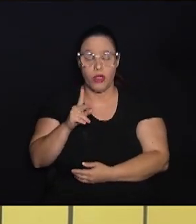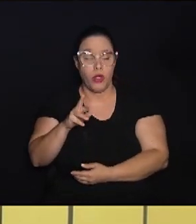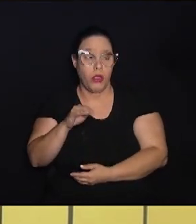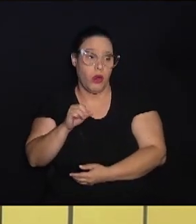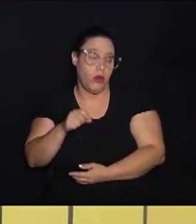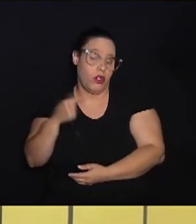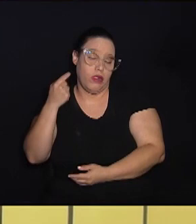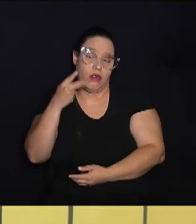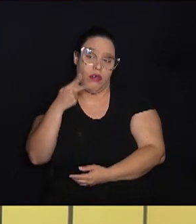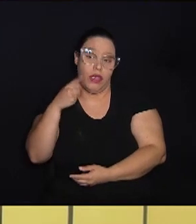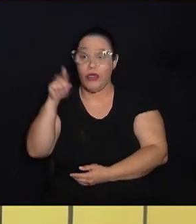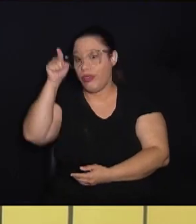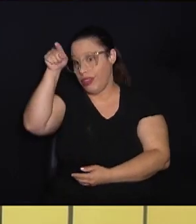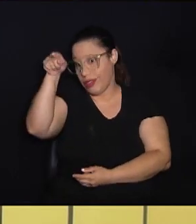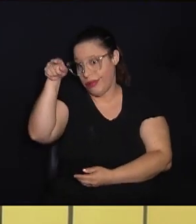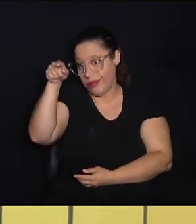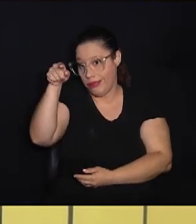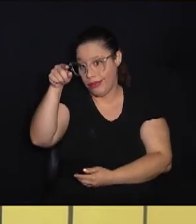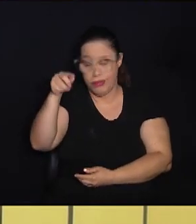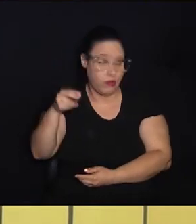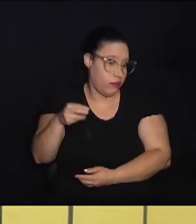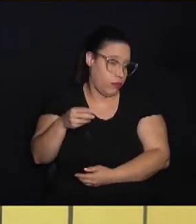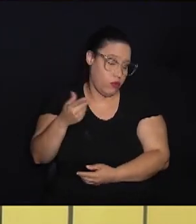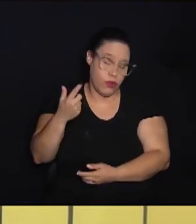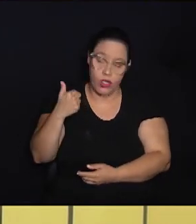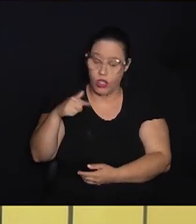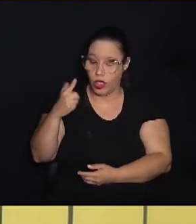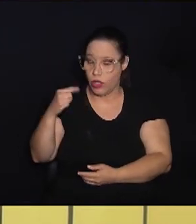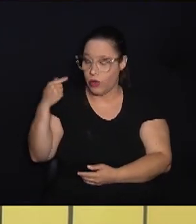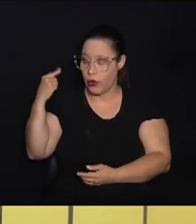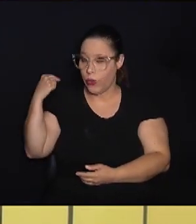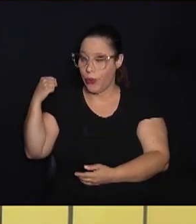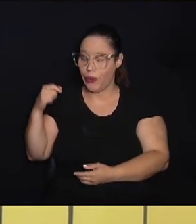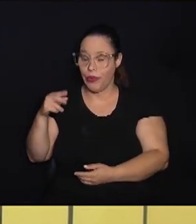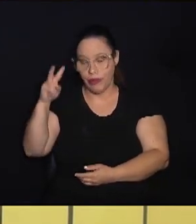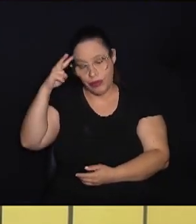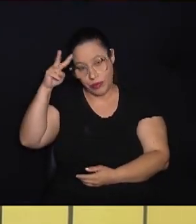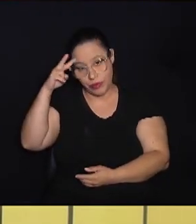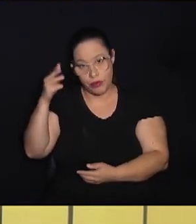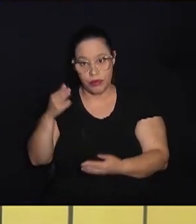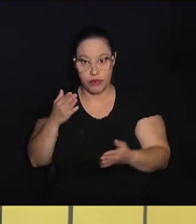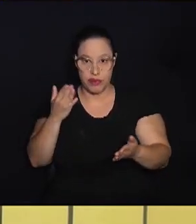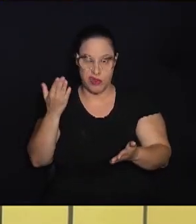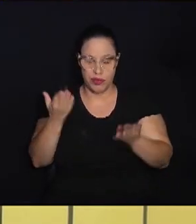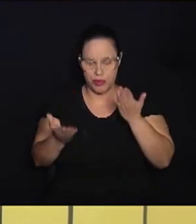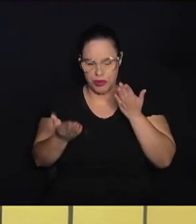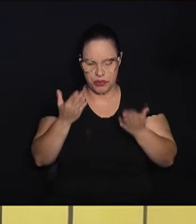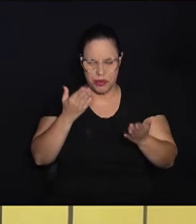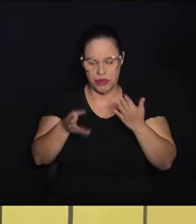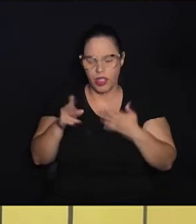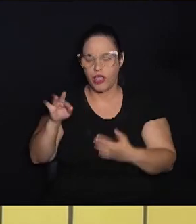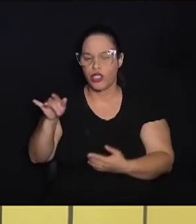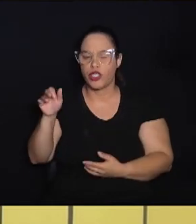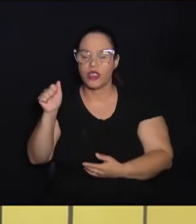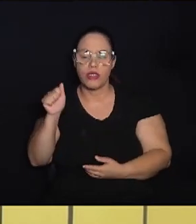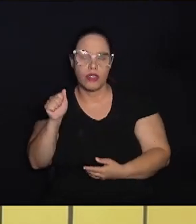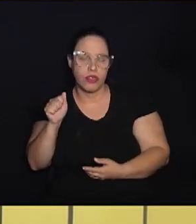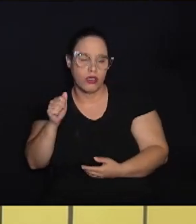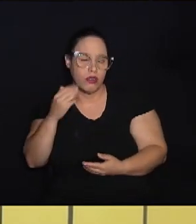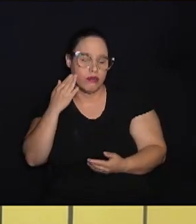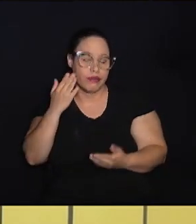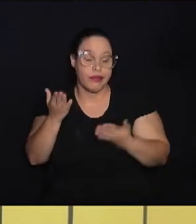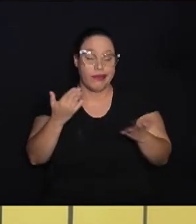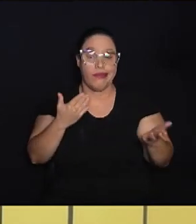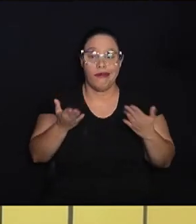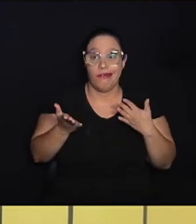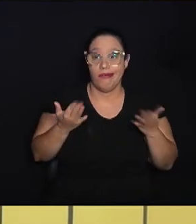já tinha outras histórias que podem ser consideradas mais ou menos a mesma coisa na China ano milhares assim milhares centenas